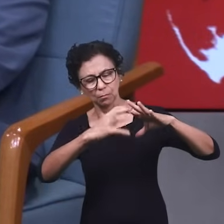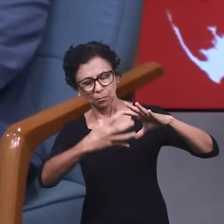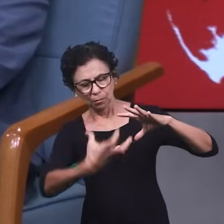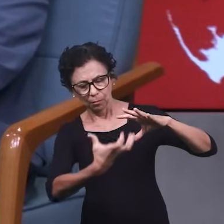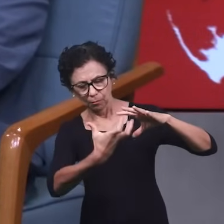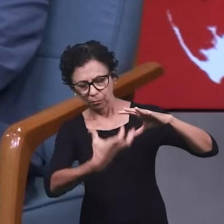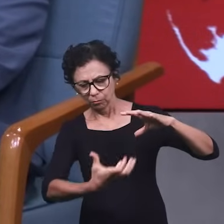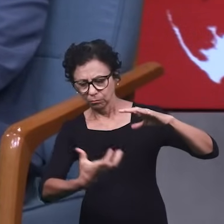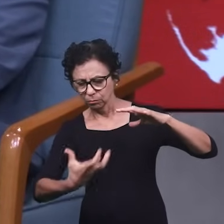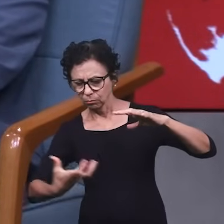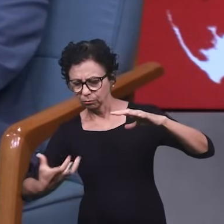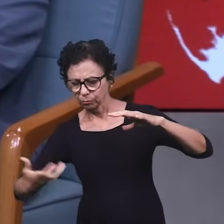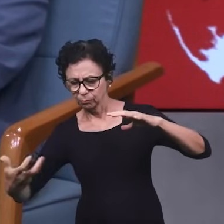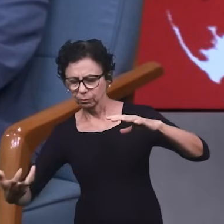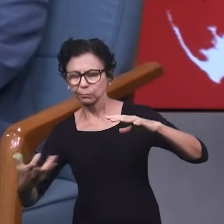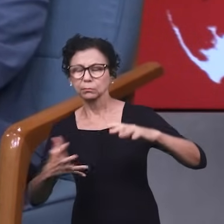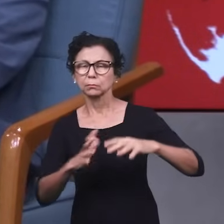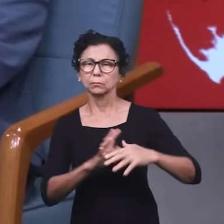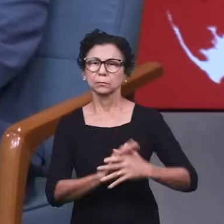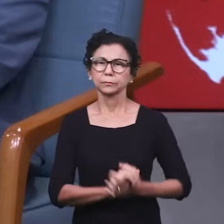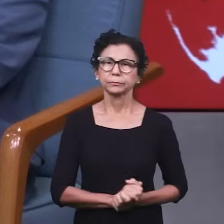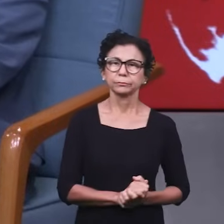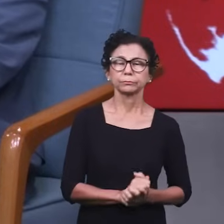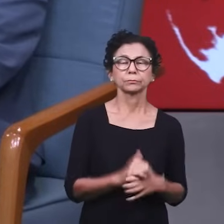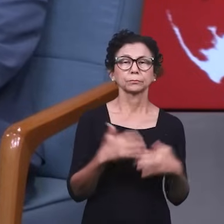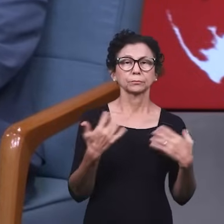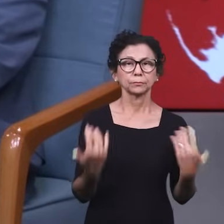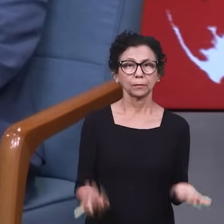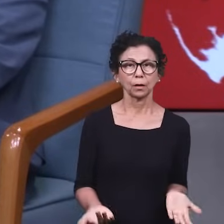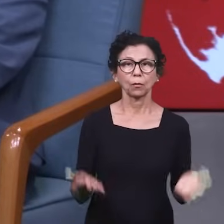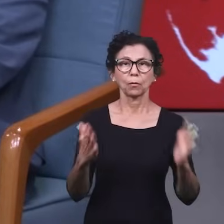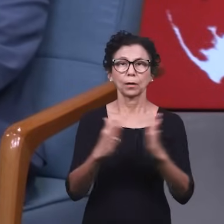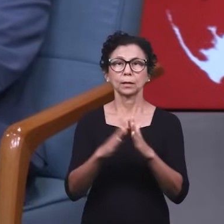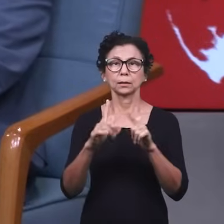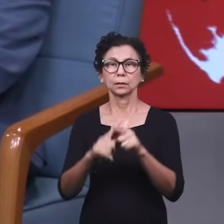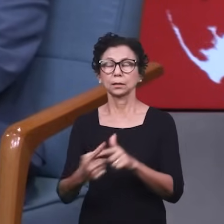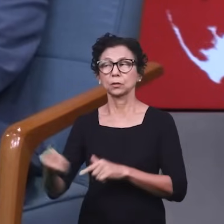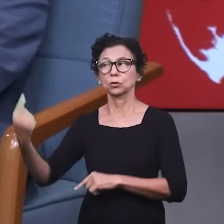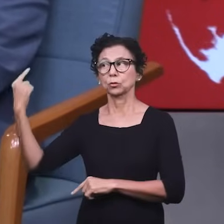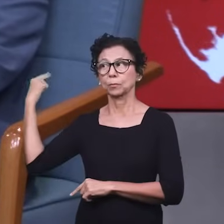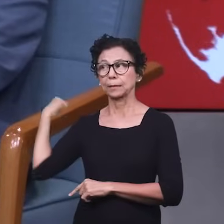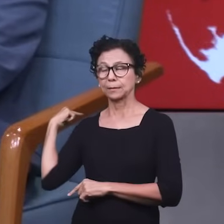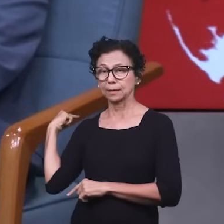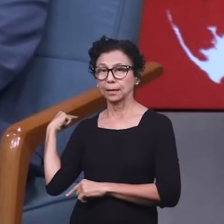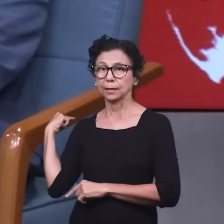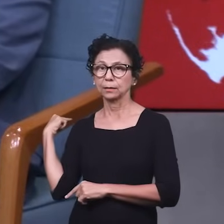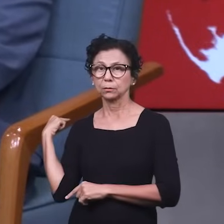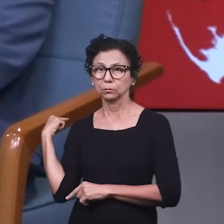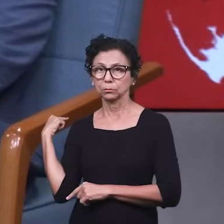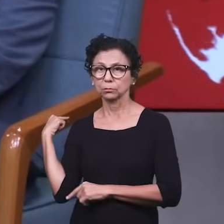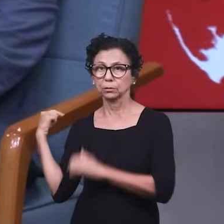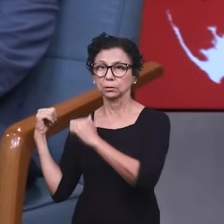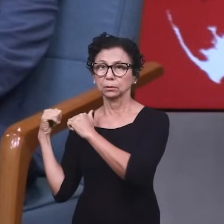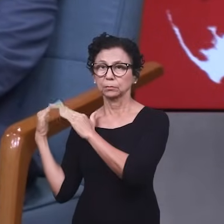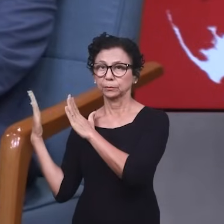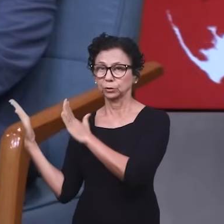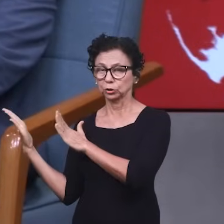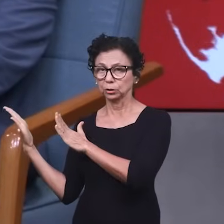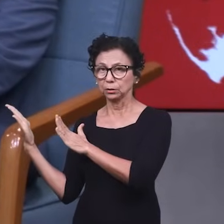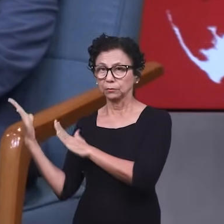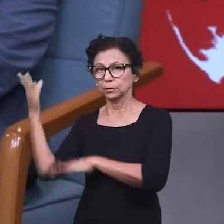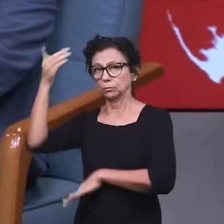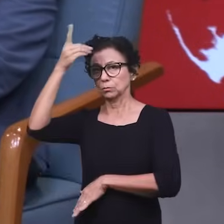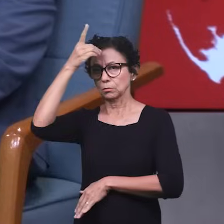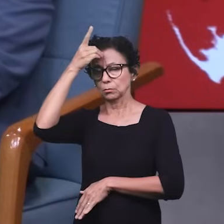que produzem a uva. Então, a igreja de hoje é a mesma igreja primitiva. Então, os dons espirituais